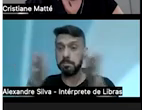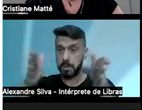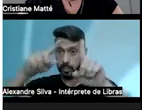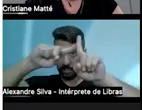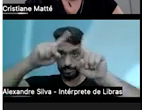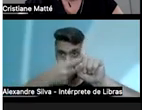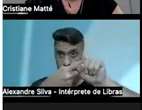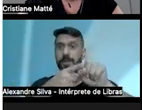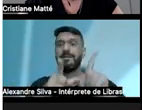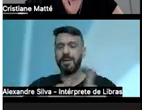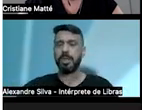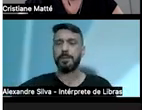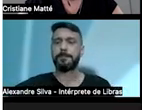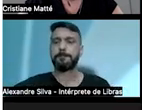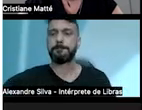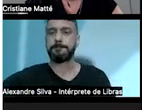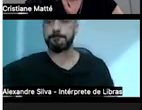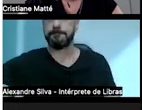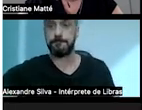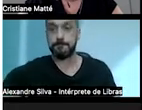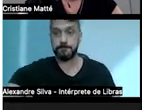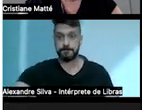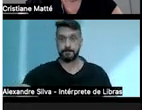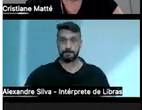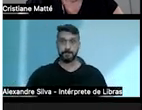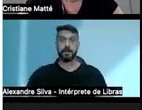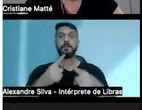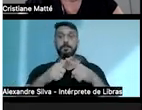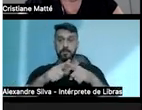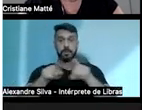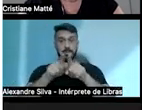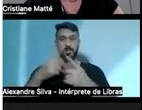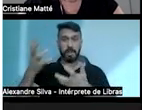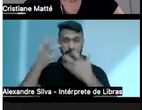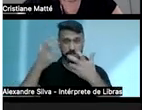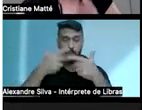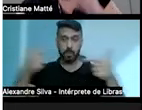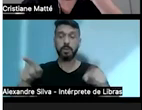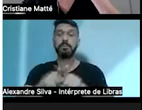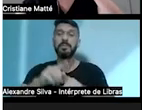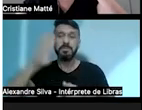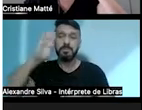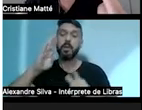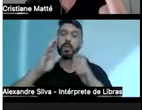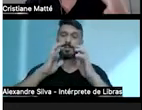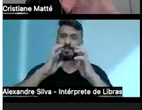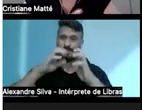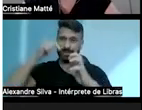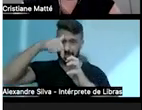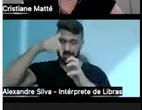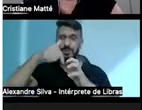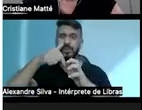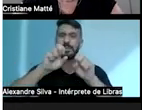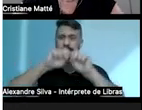impacto no desenvolvimento e podem afetar diversos órgãos, dentre eles o sistema nervoso central. A gente tem vários estudos,